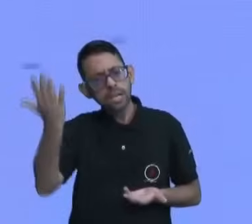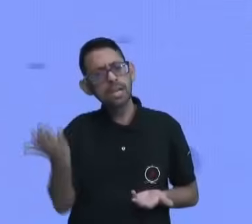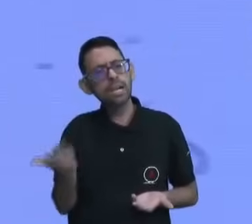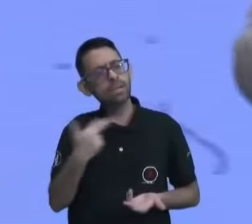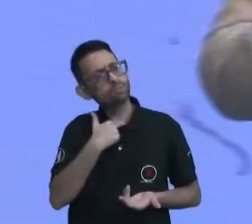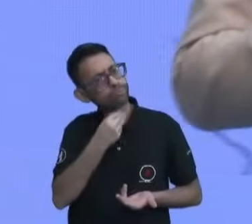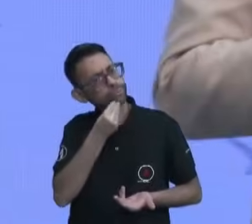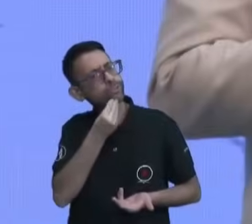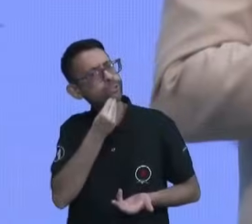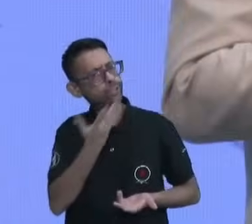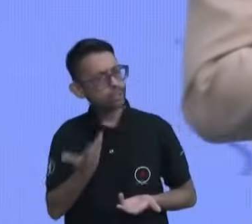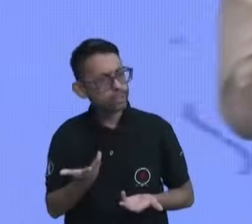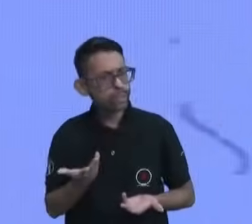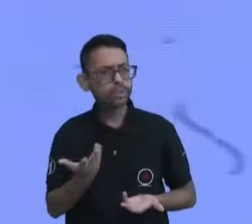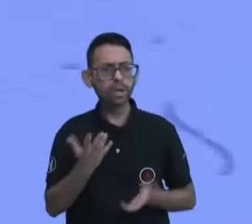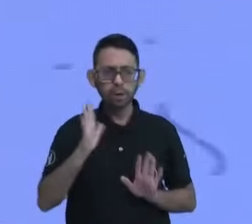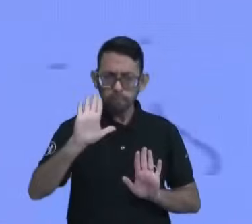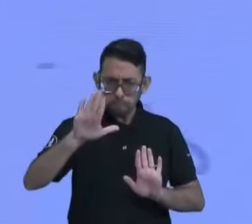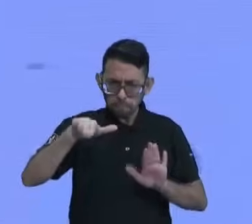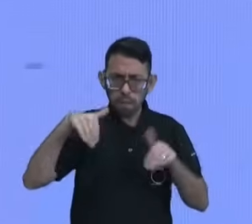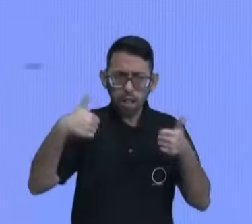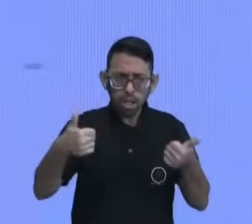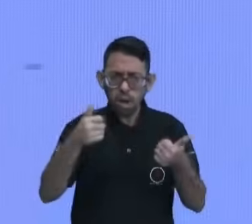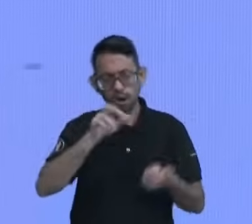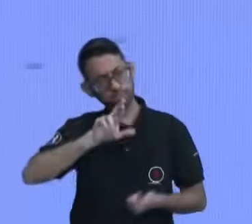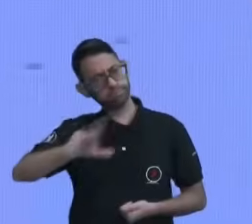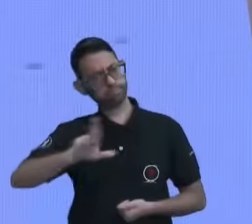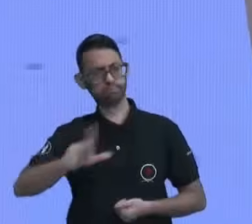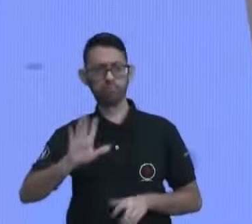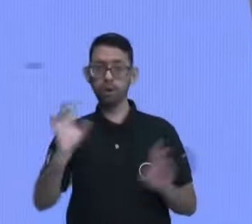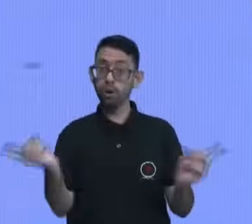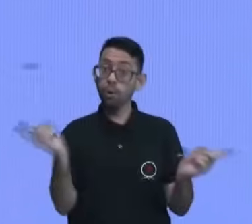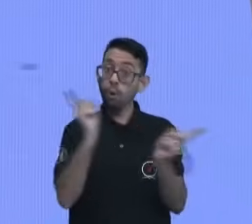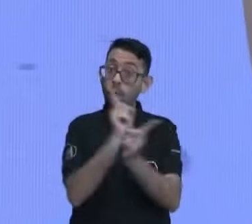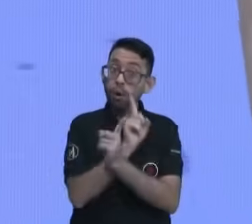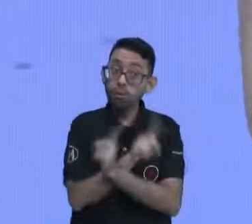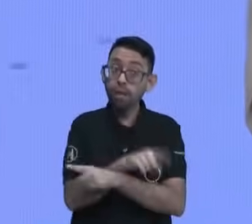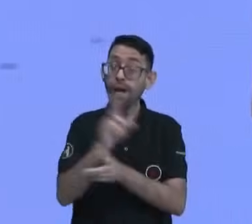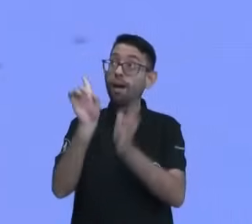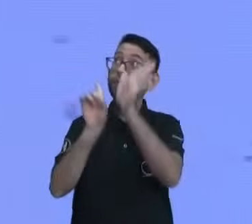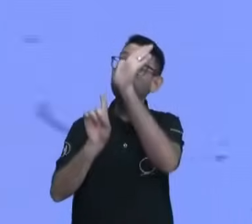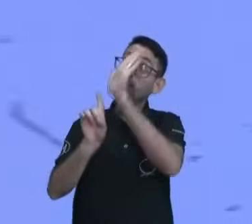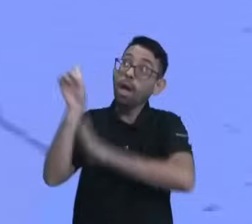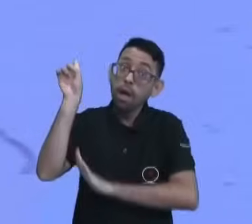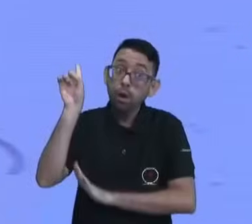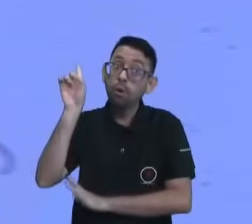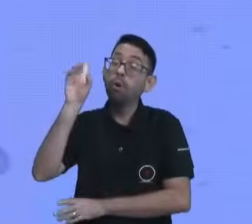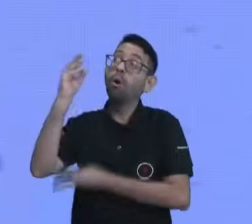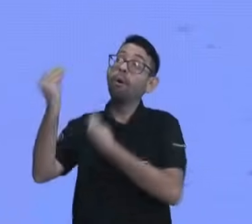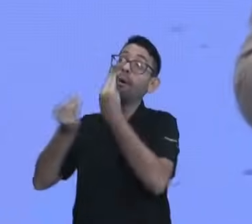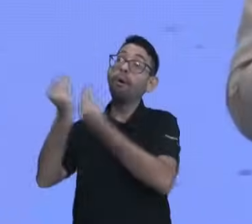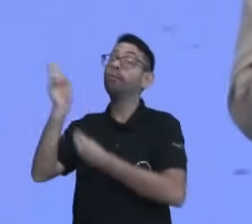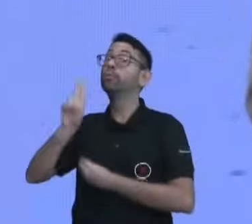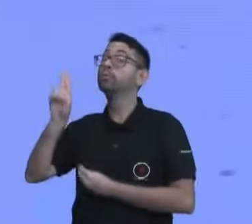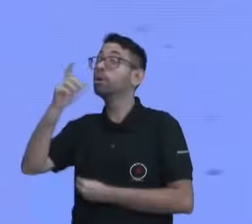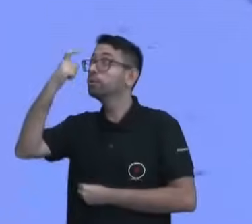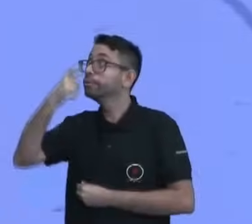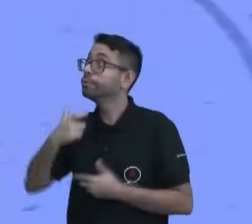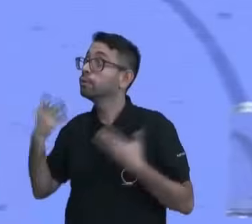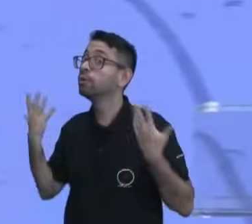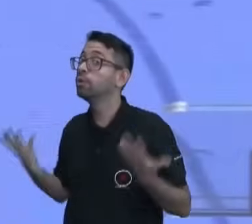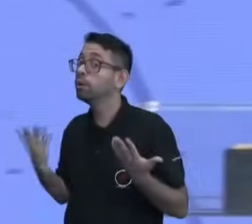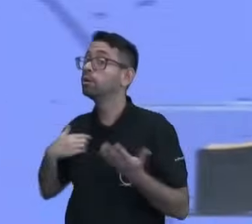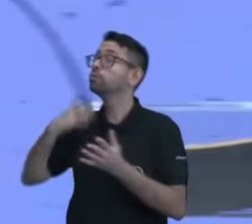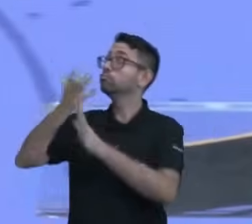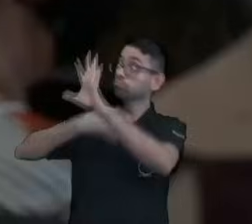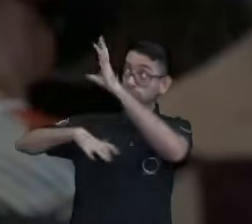eu sou o melhor por causa disso ao contrário de tinha até digo senhor como é que tu me usa se eu fosse no teu lugar eu não me usava não eu sou um cara com um monte